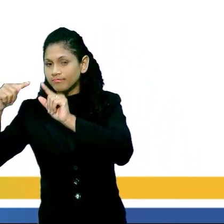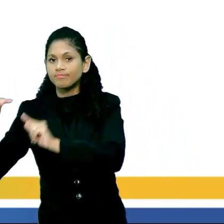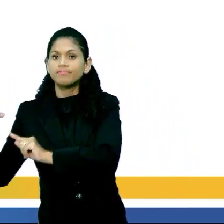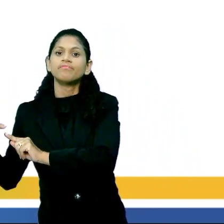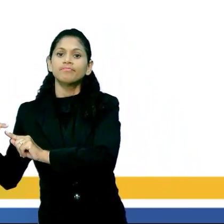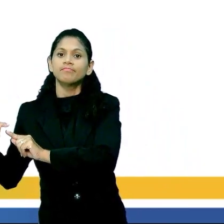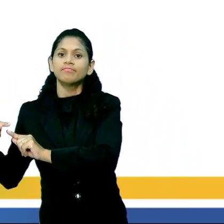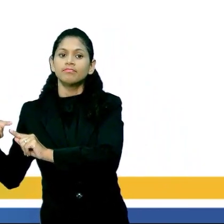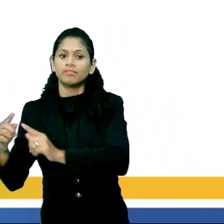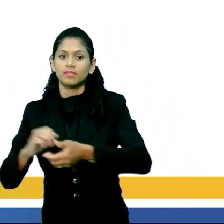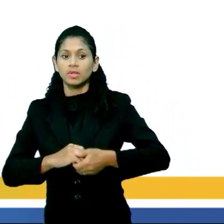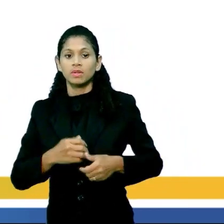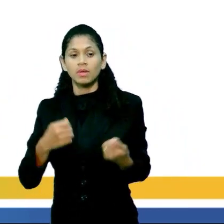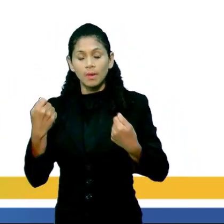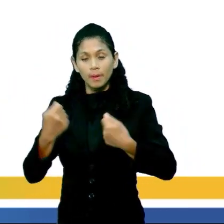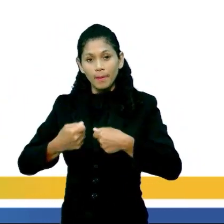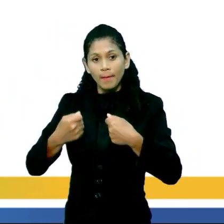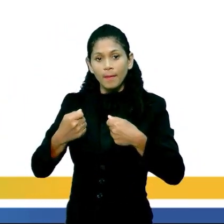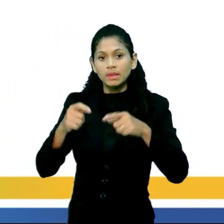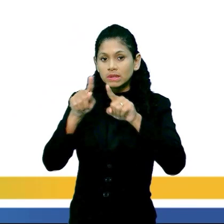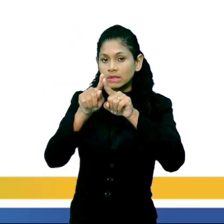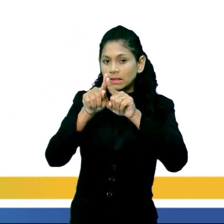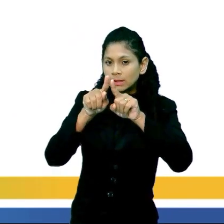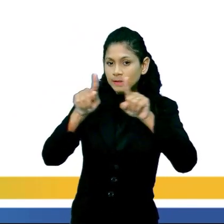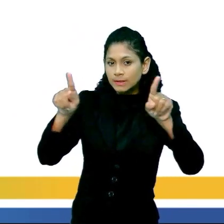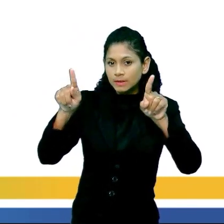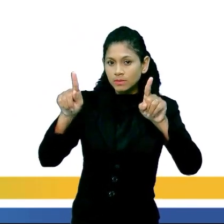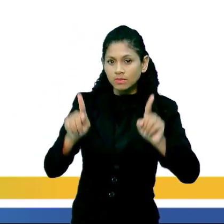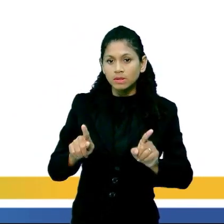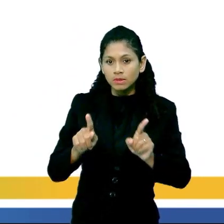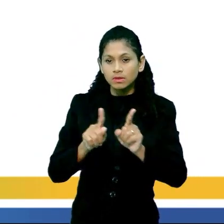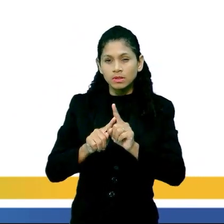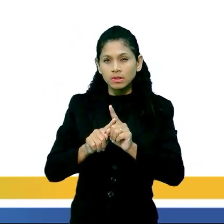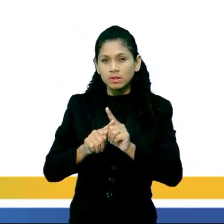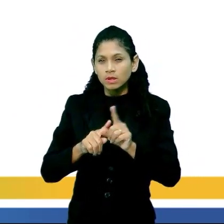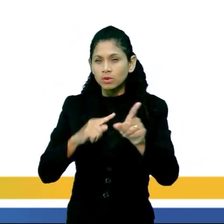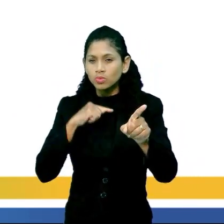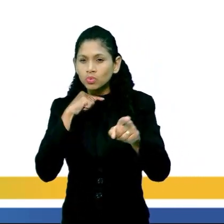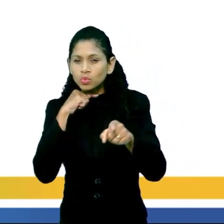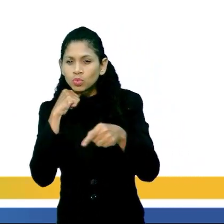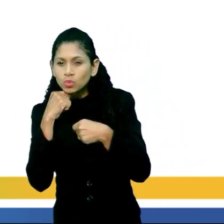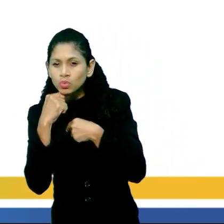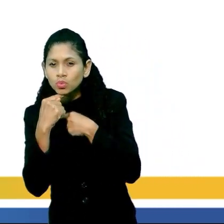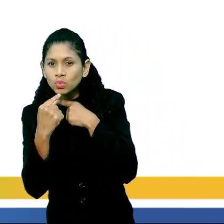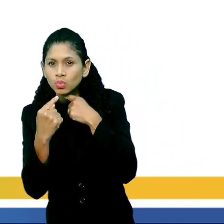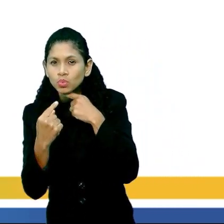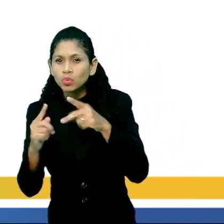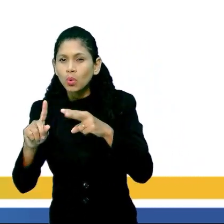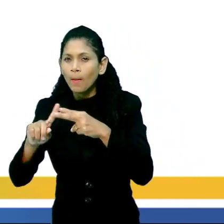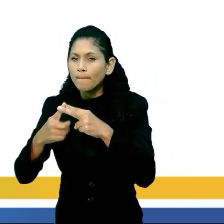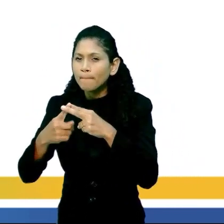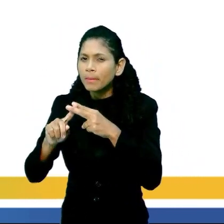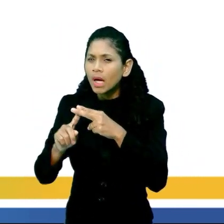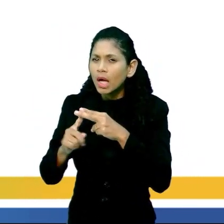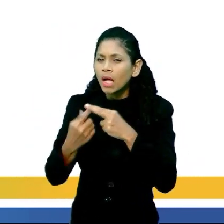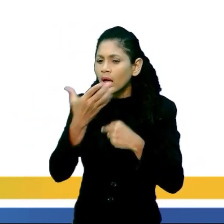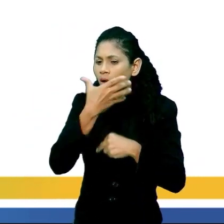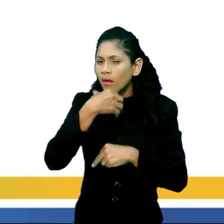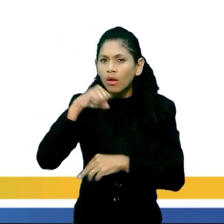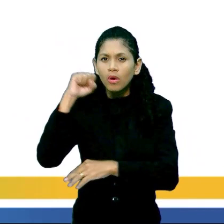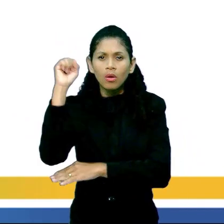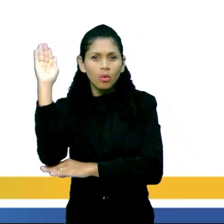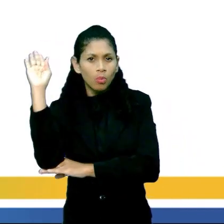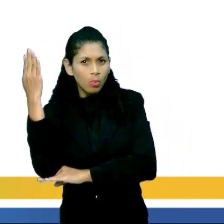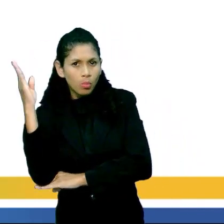desejado pelo marceneiro está mais próxima de... Temos aí 5